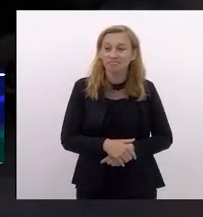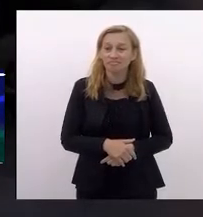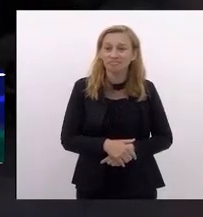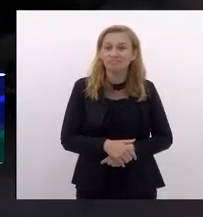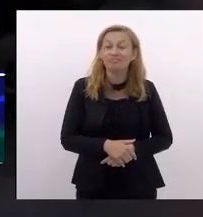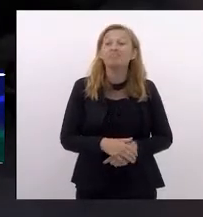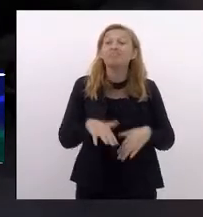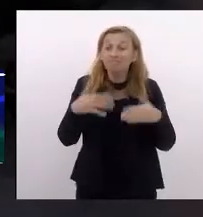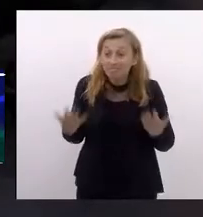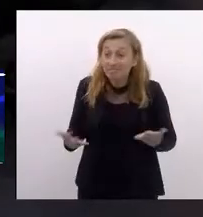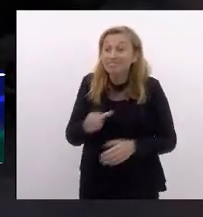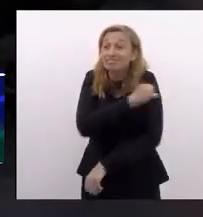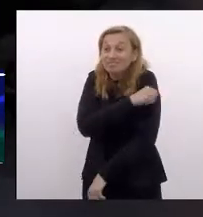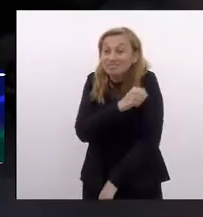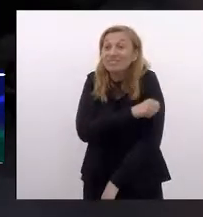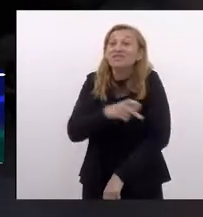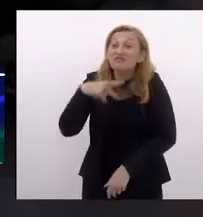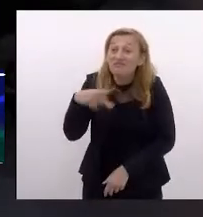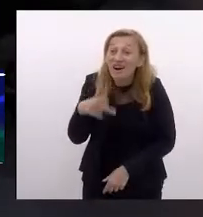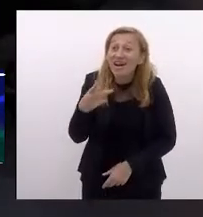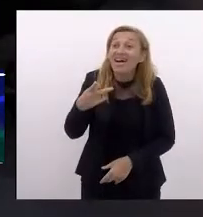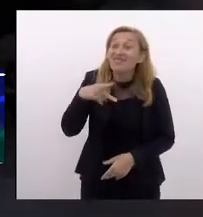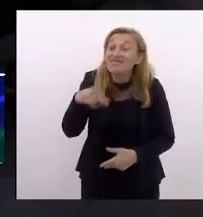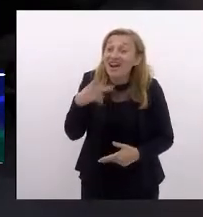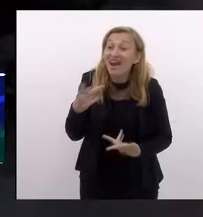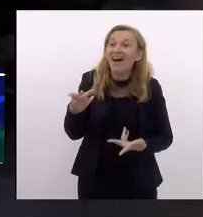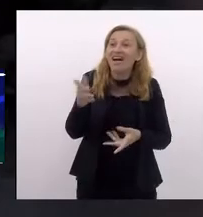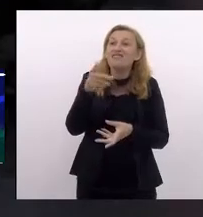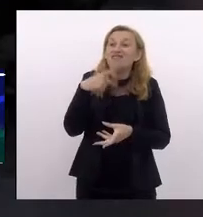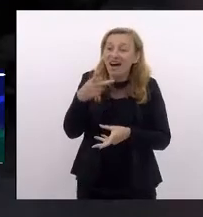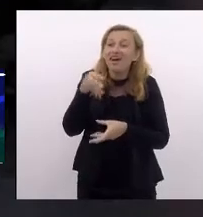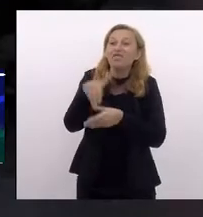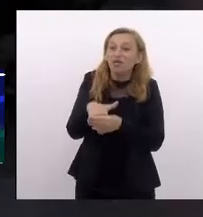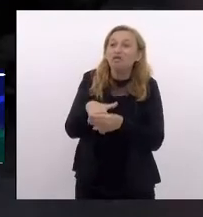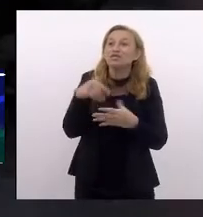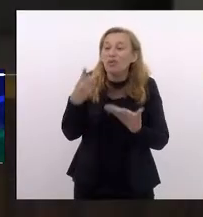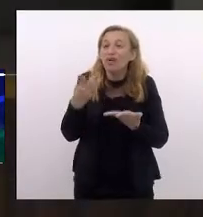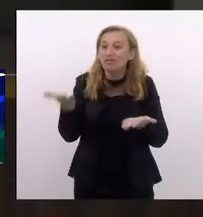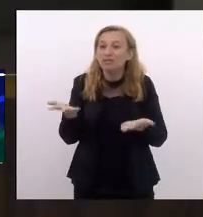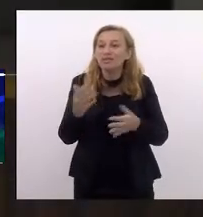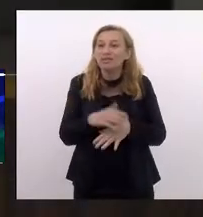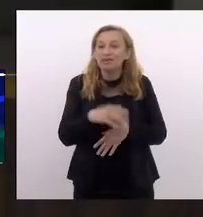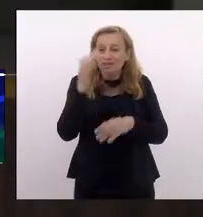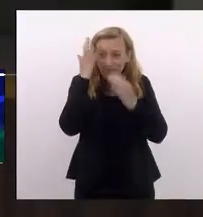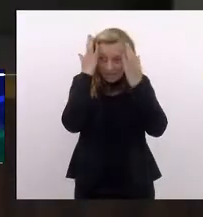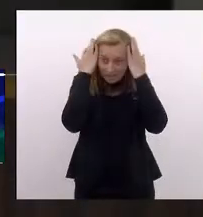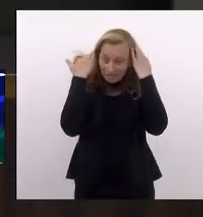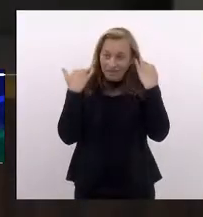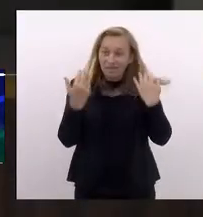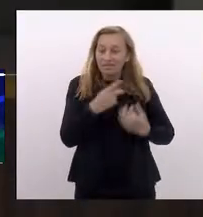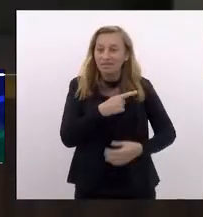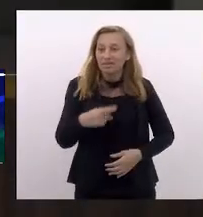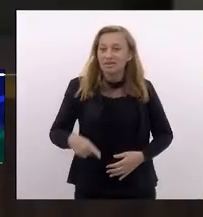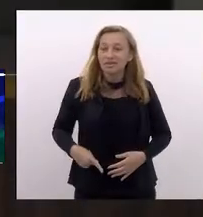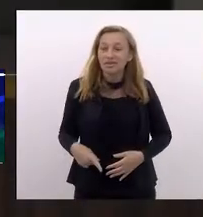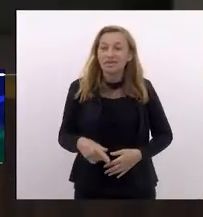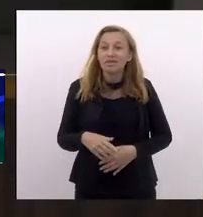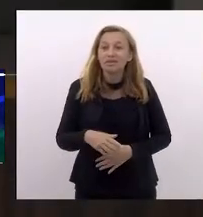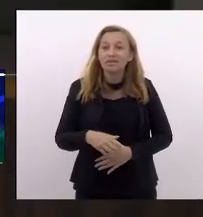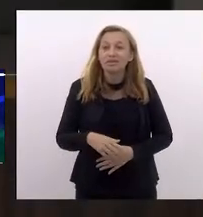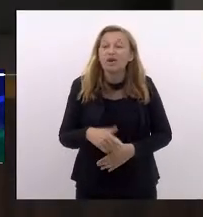bom então enfermeira tem que declarar Mas você passa a letra que volta à presidência e